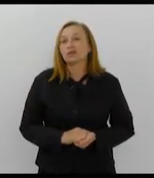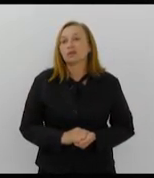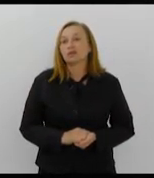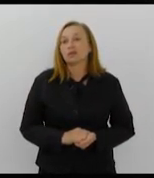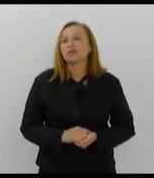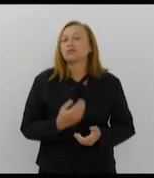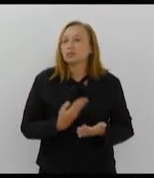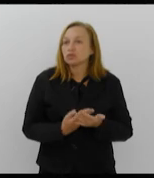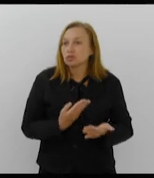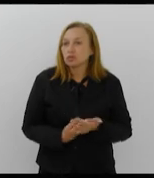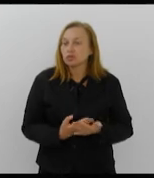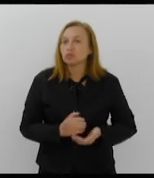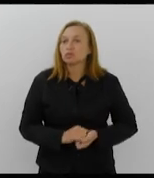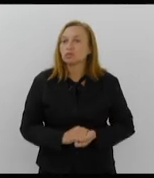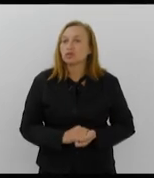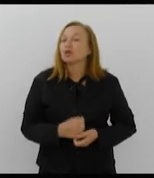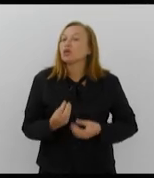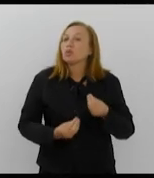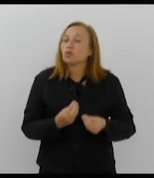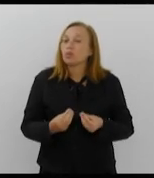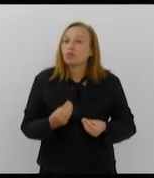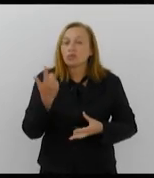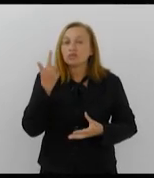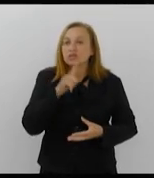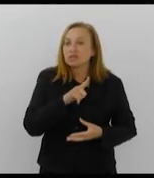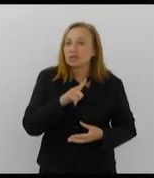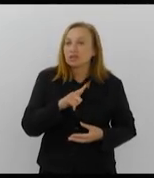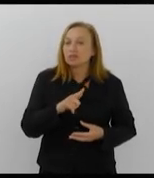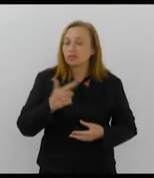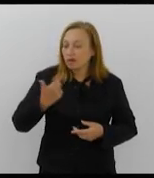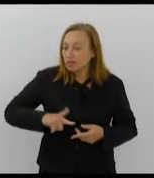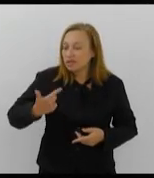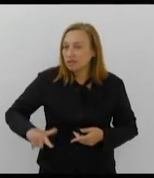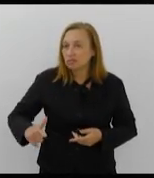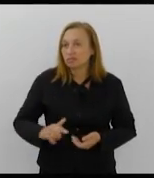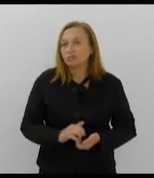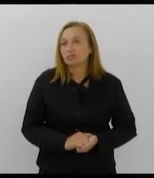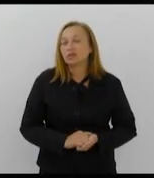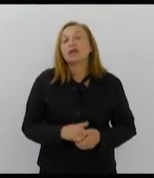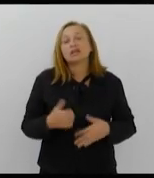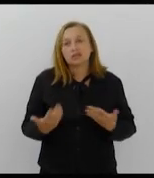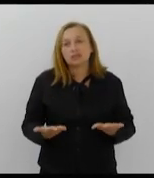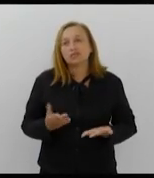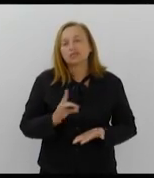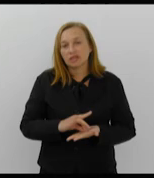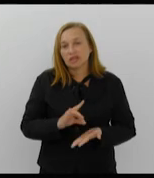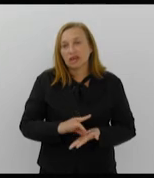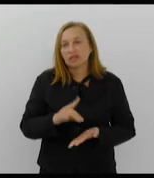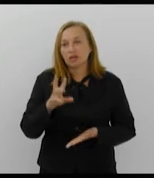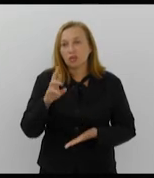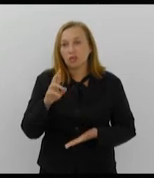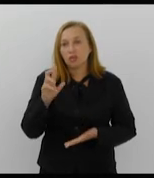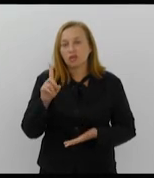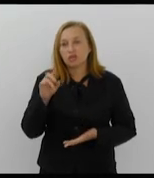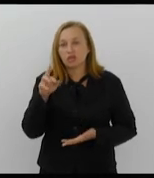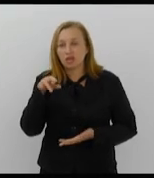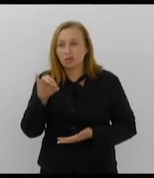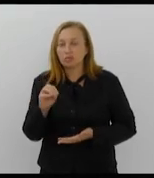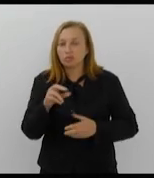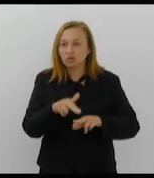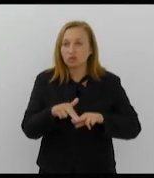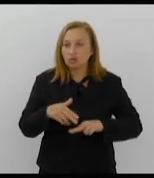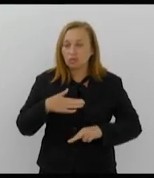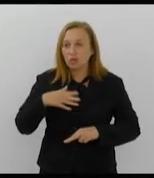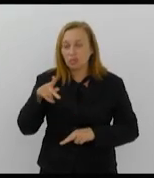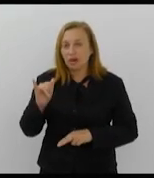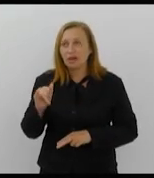dos estudos, e como é que a gente alcança isso? Com a repetição. Então, Rodrigo, é verdade, isso eu levo em razão do meu pai. Eu lembro